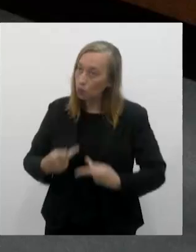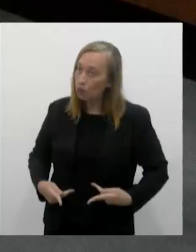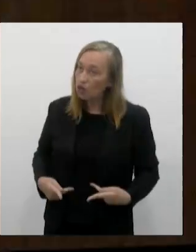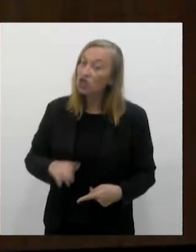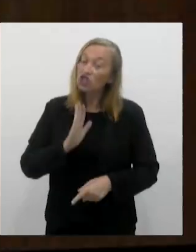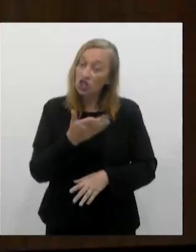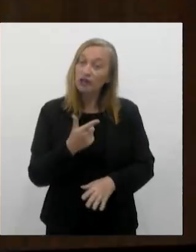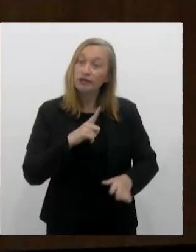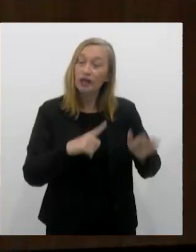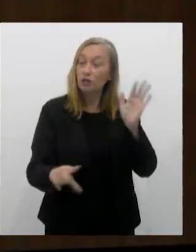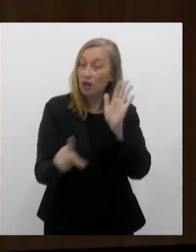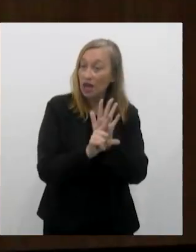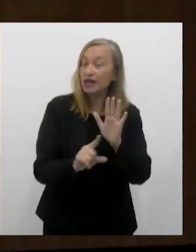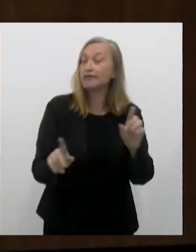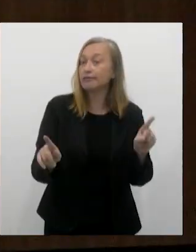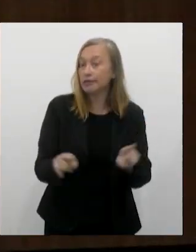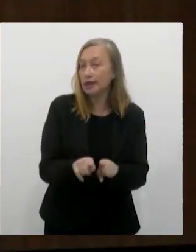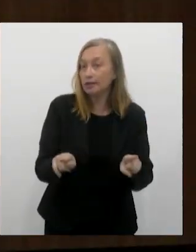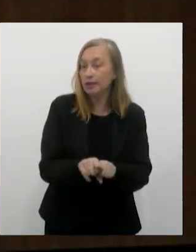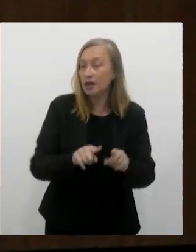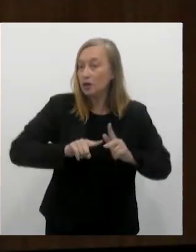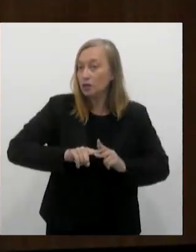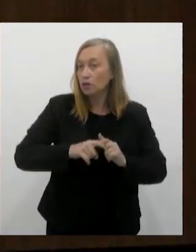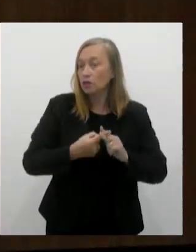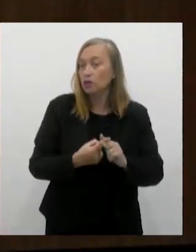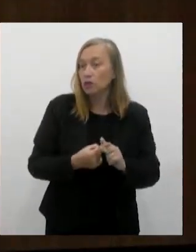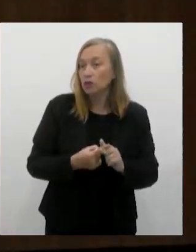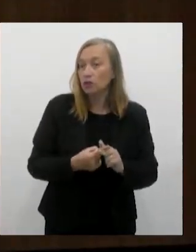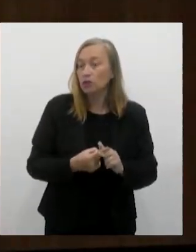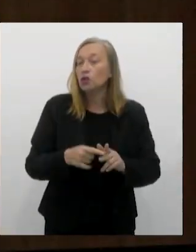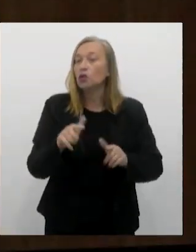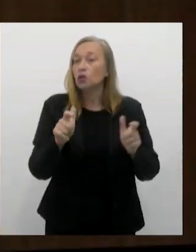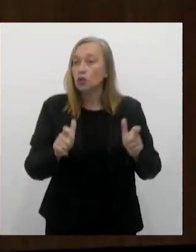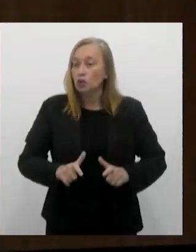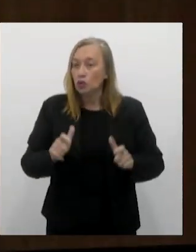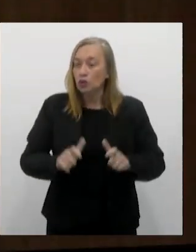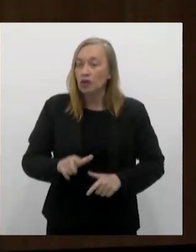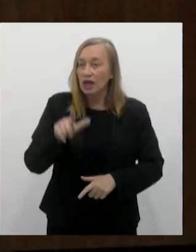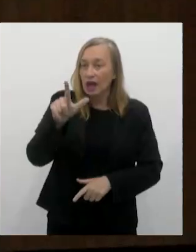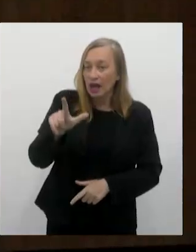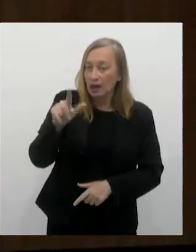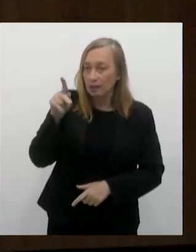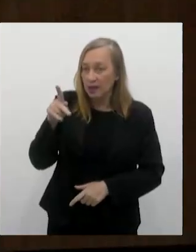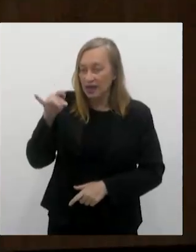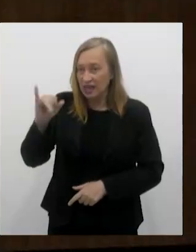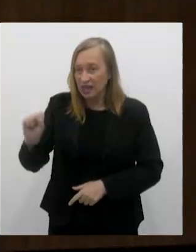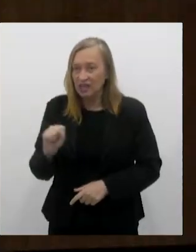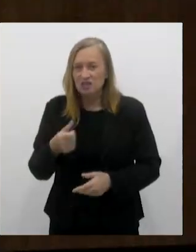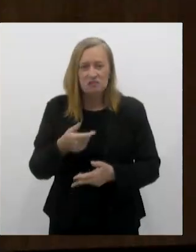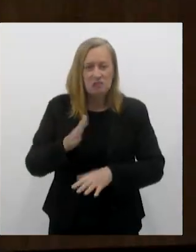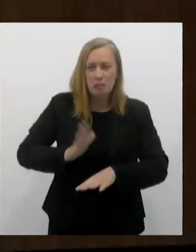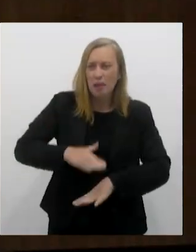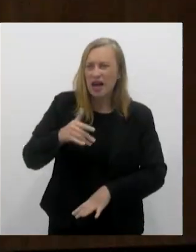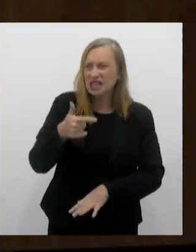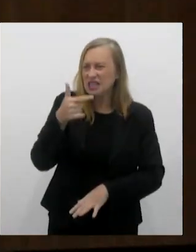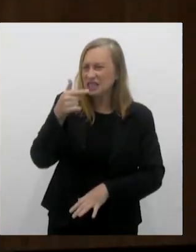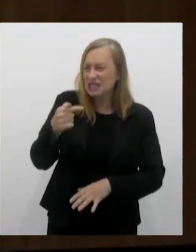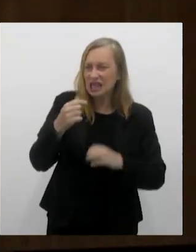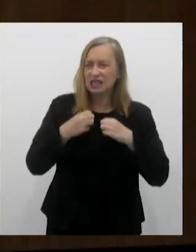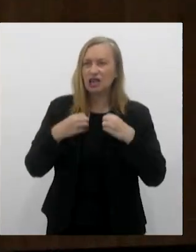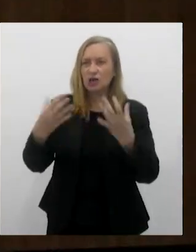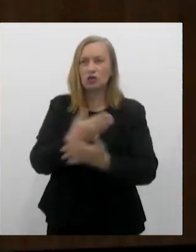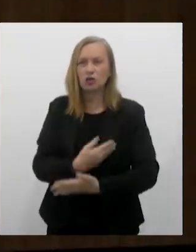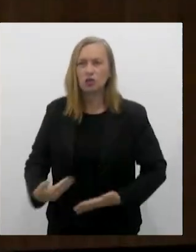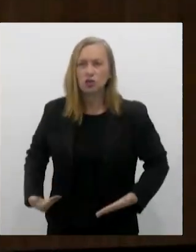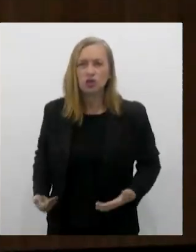tenho uma lei também que regulamentou os espaços das ELPIs. Nós fizemos mais de 7 audiências